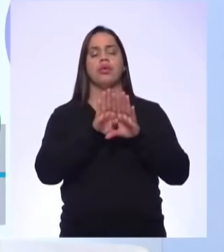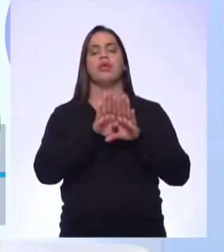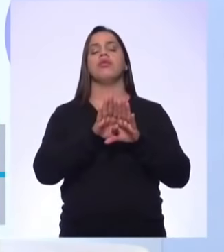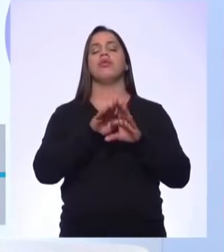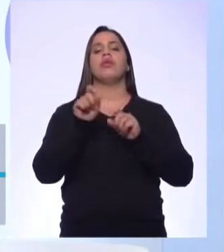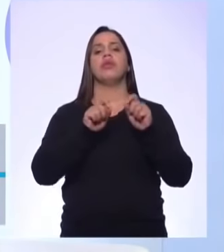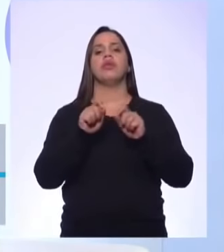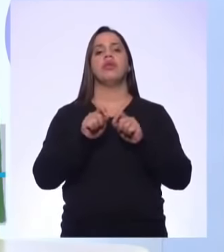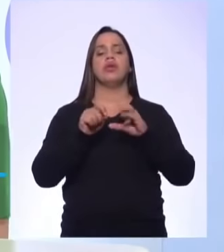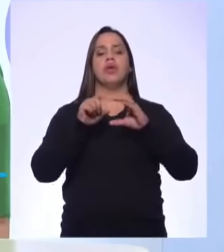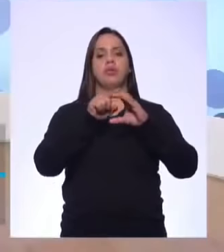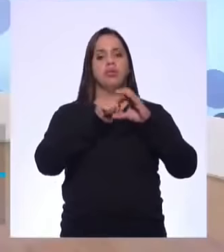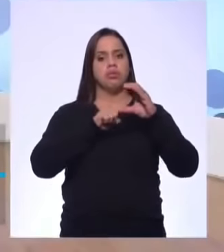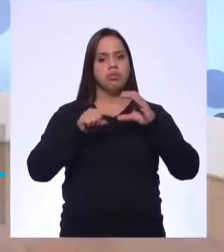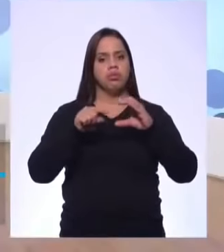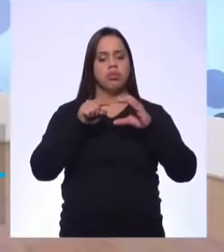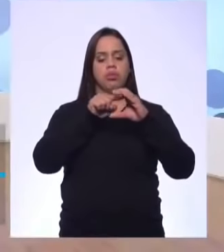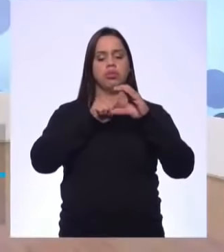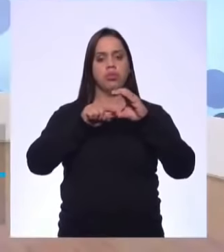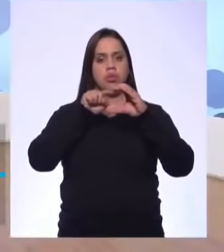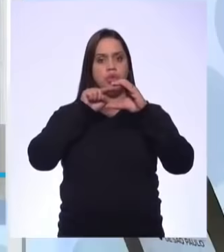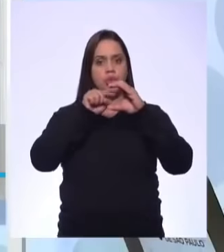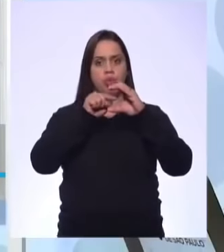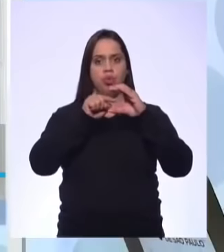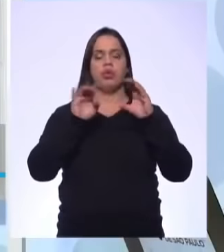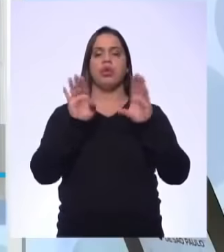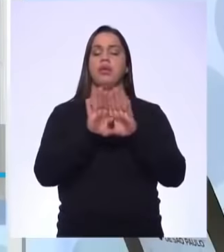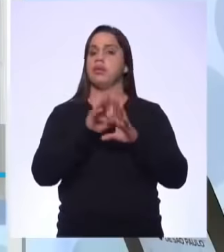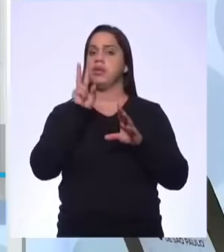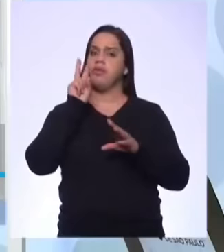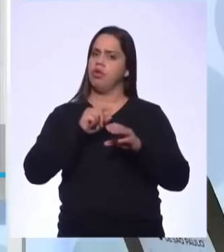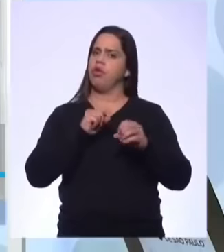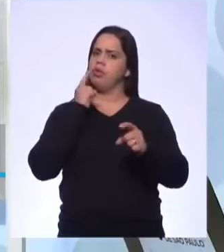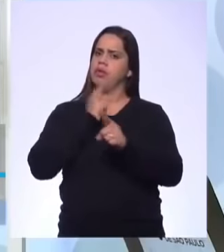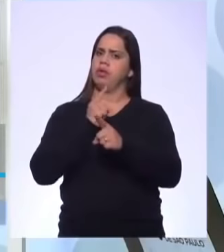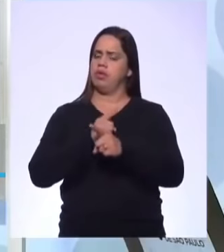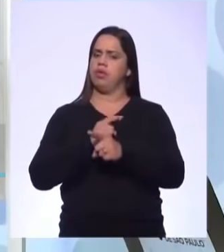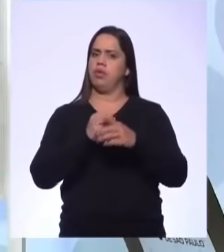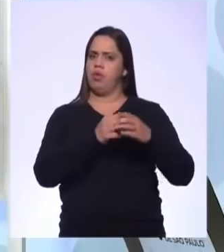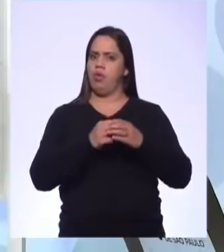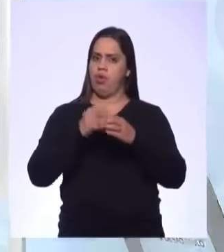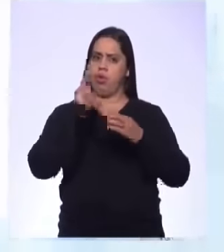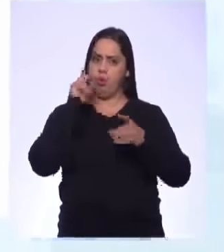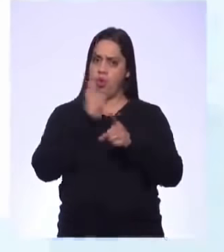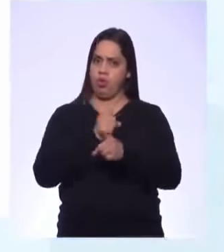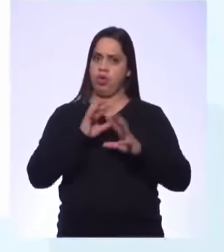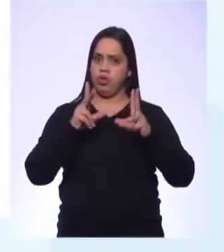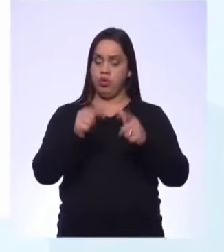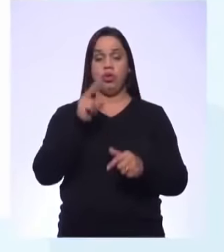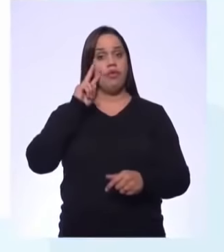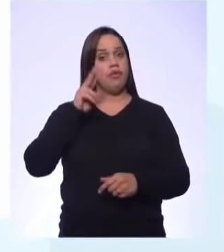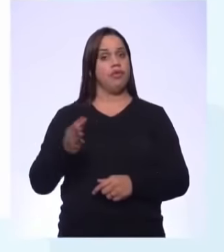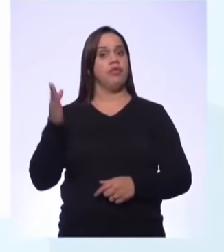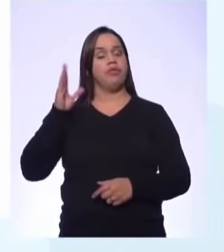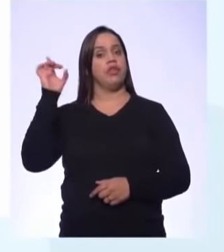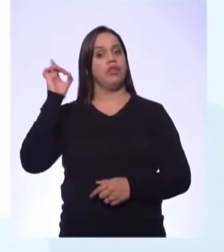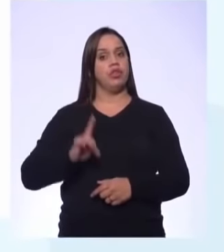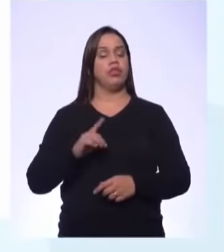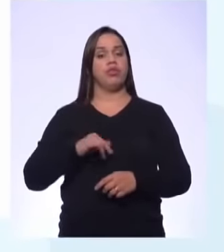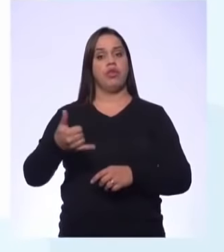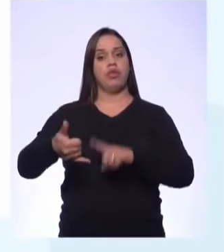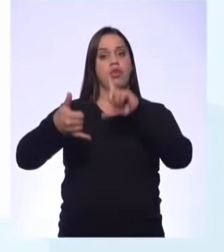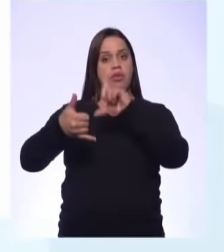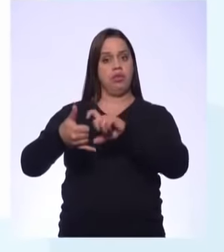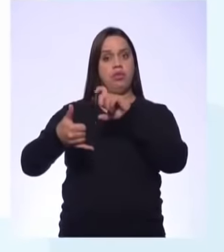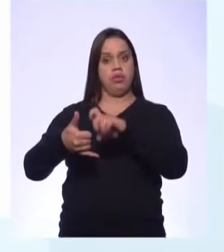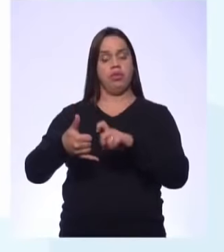membrane, nucleus. Muito bem, tá vendo como foi fácil achar as informações? O diretor vai colocar ali para vocês darem um print. É isso mesmo,